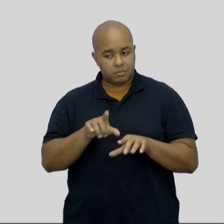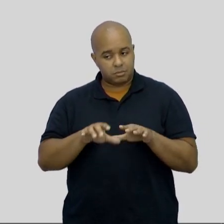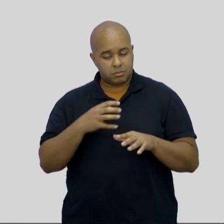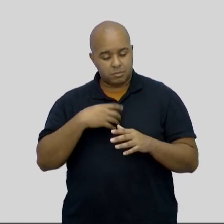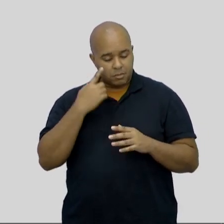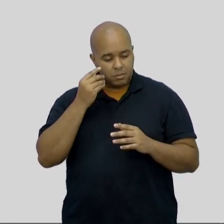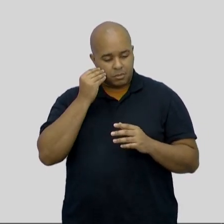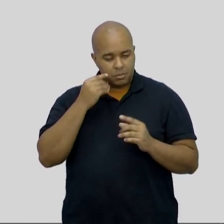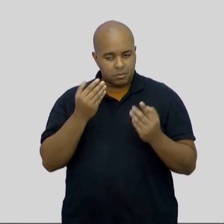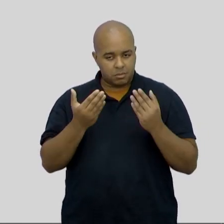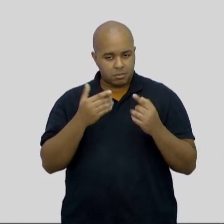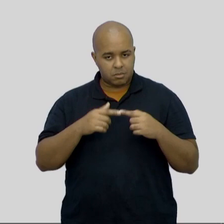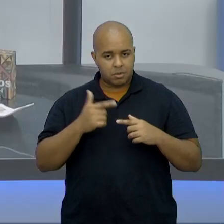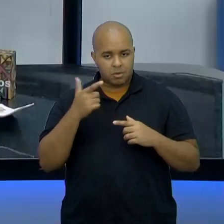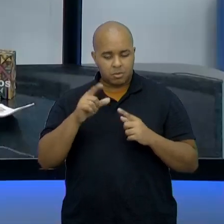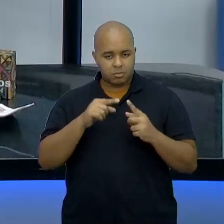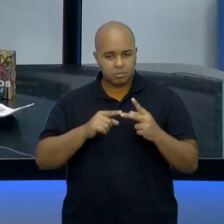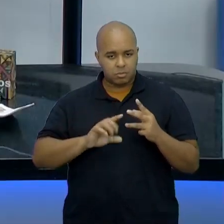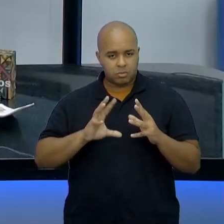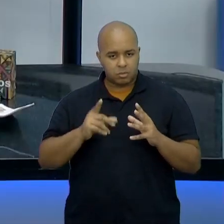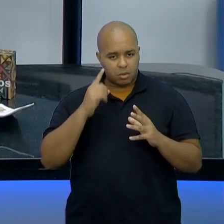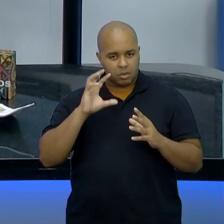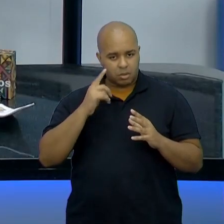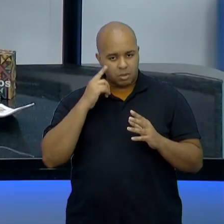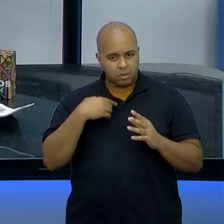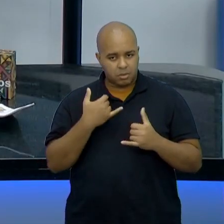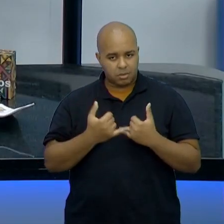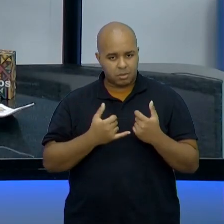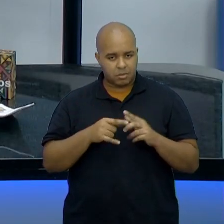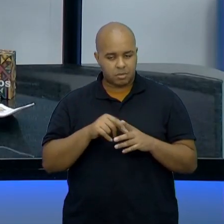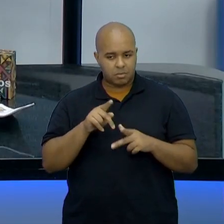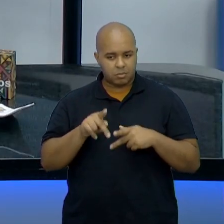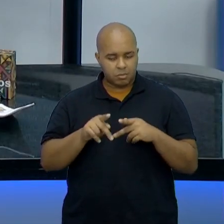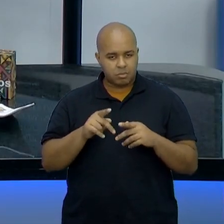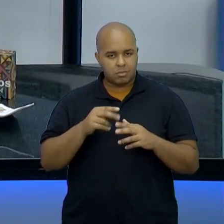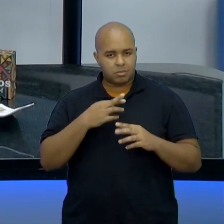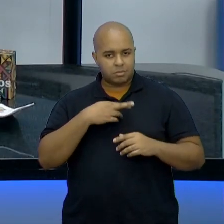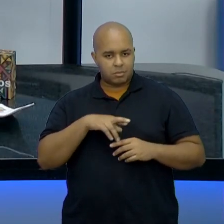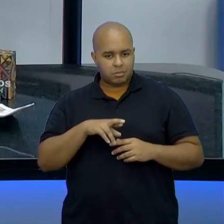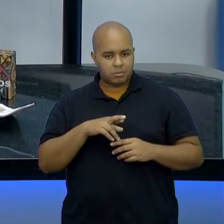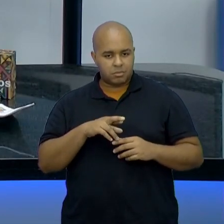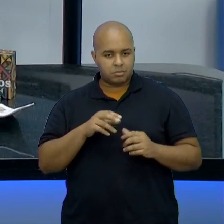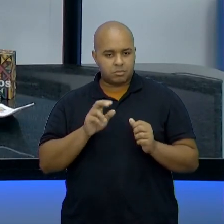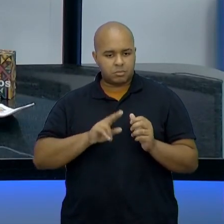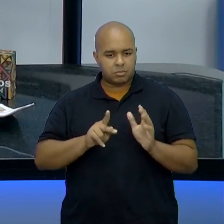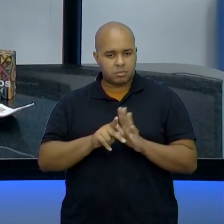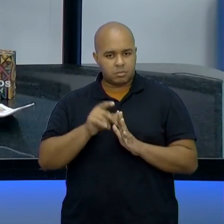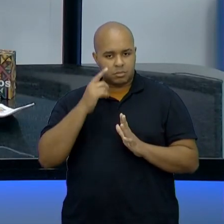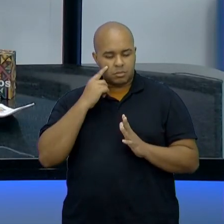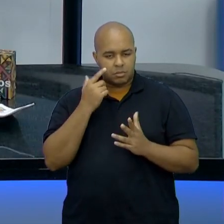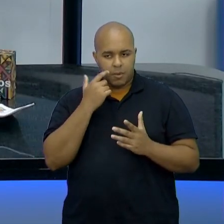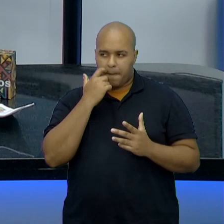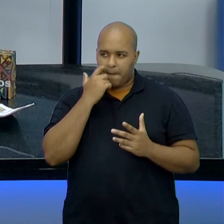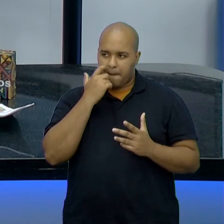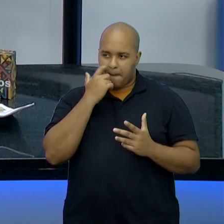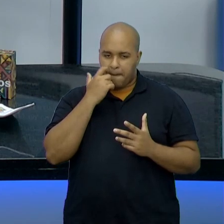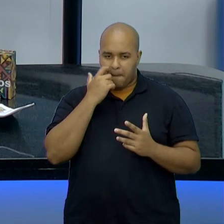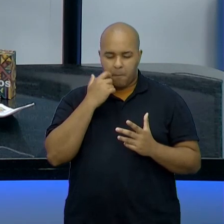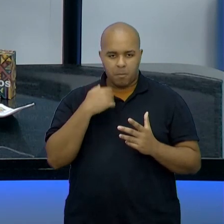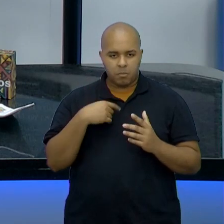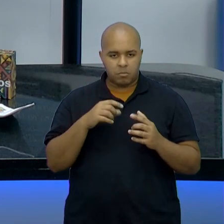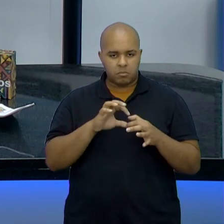forma, a gente tentou relacionar todos os efeitos das cartas de povo e cartas de religião com